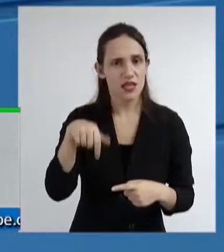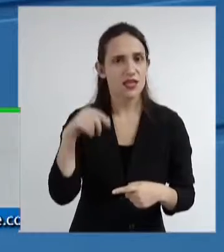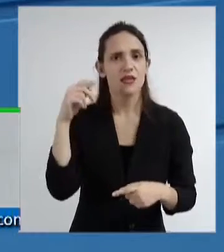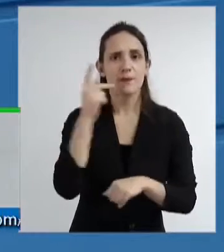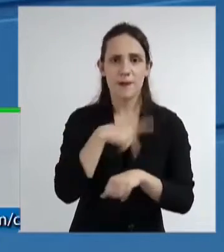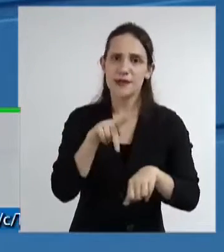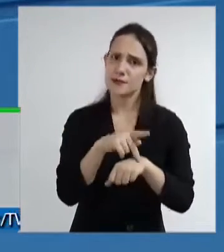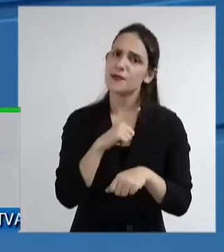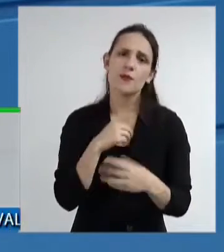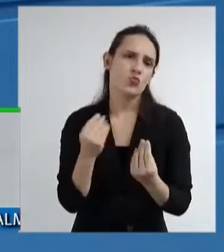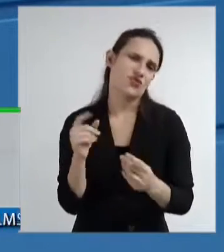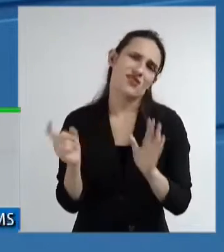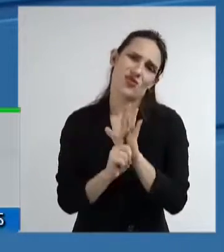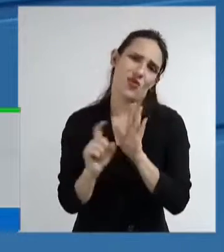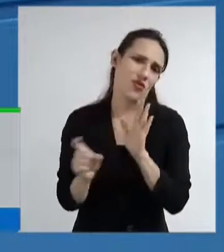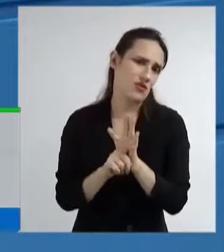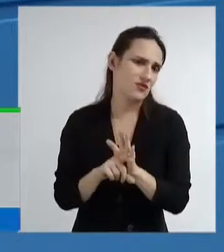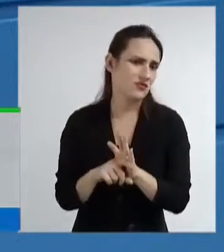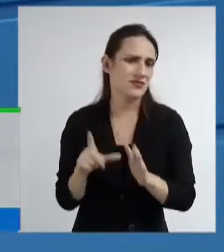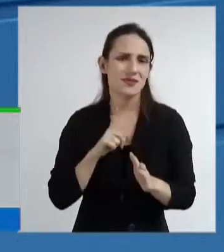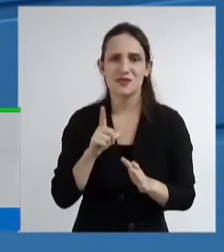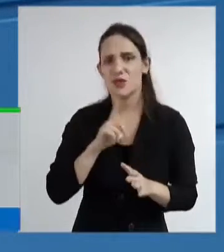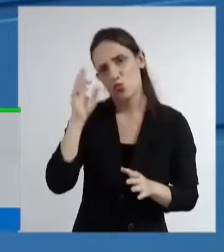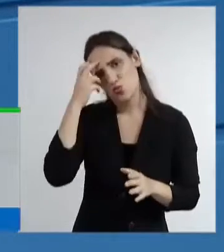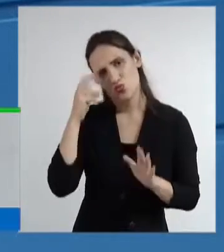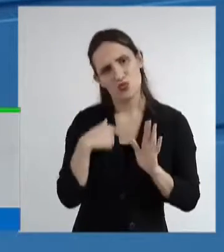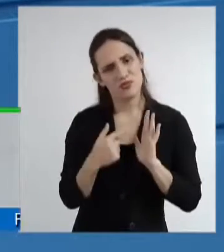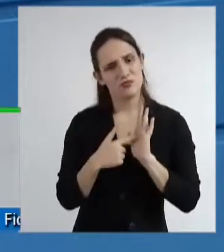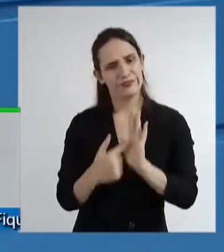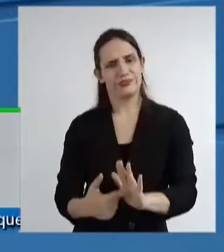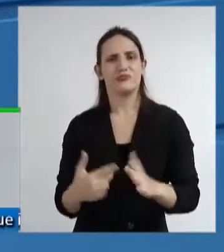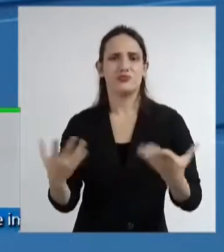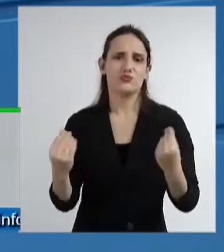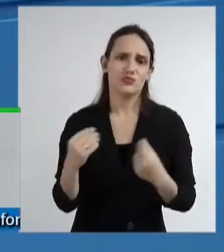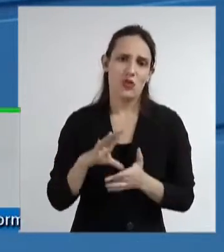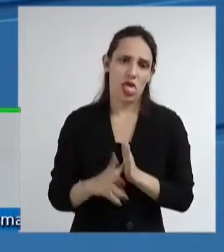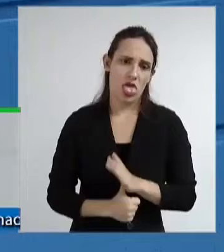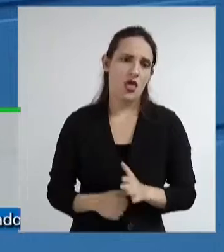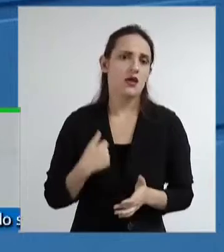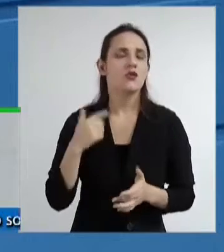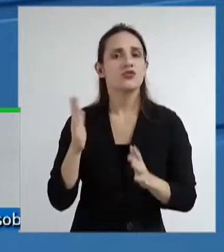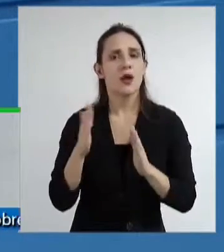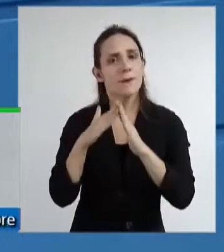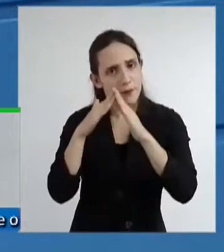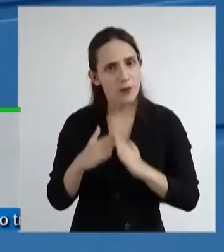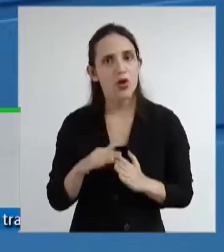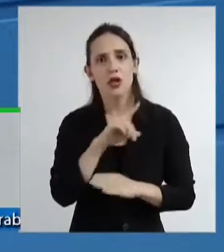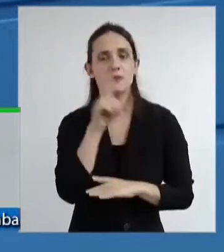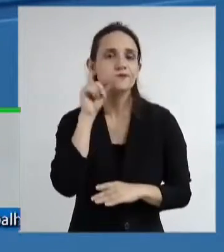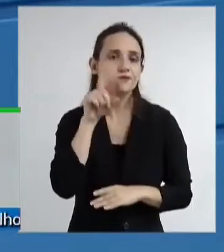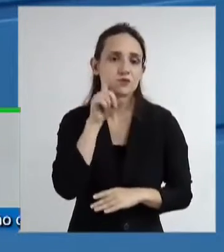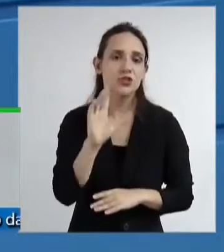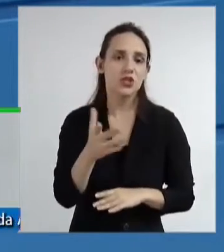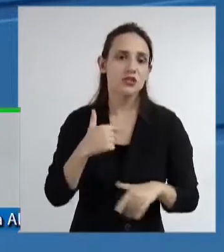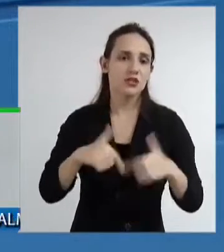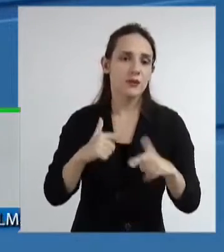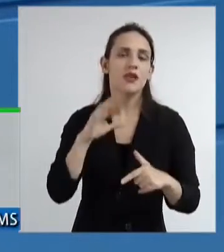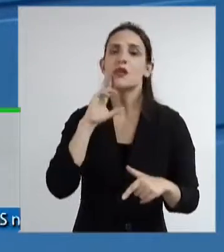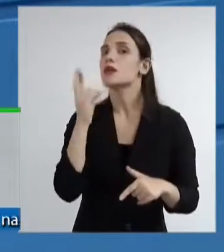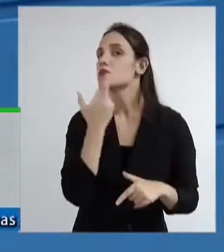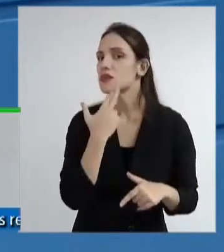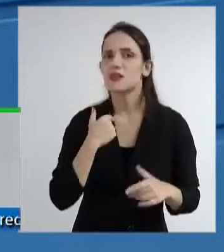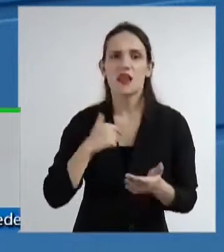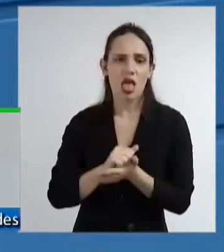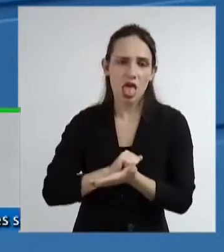droga, então, infelizmente, a gente passa por essa forma. Eu tive a oportunidade de morar nos Estados Unidos, de trabalhar, fui trabalhar em restaurante, lavando